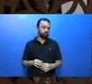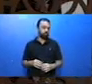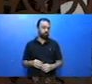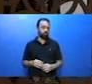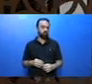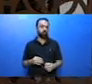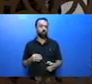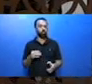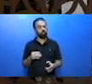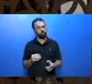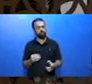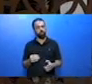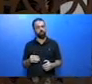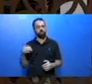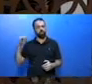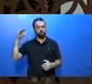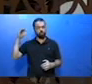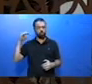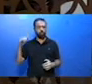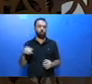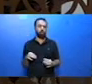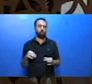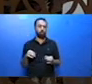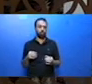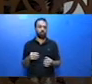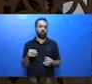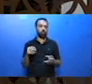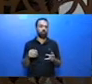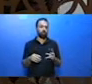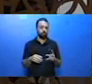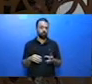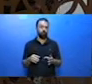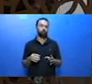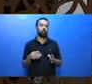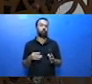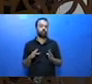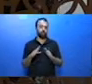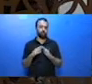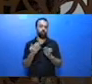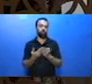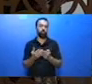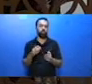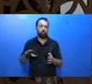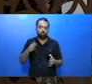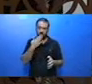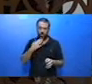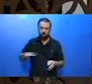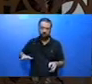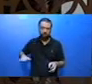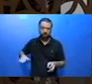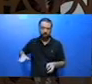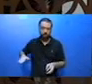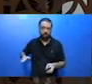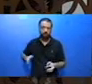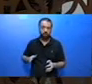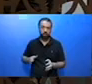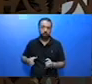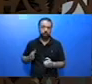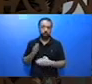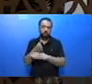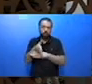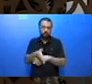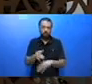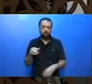se organizar melhor. Então, quando a gente está na escola, os menorzinhos entram primeiro, não é? Então, vamos fazer de conta que a gente foi para a